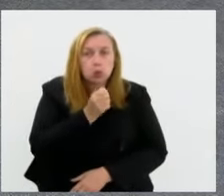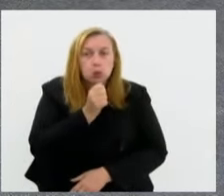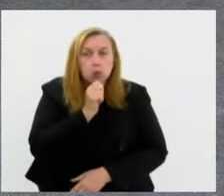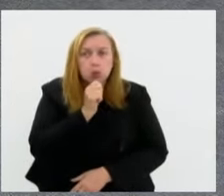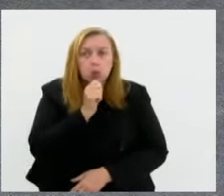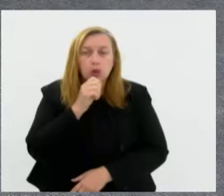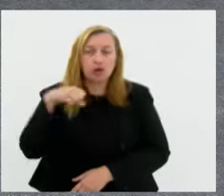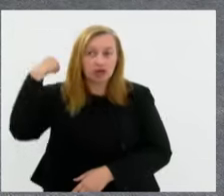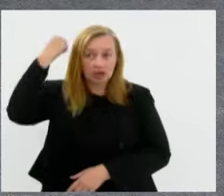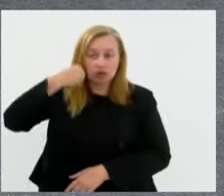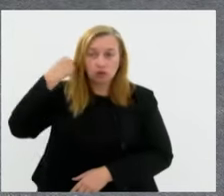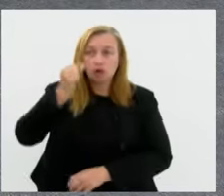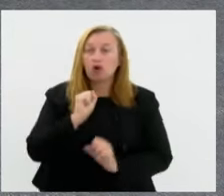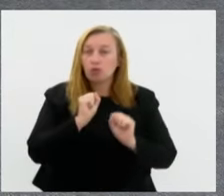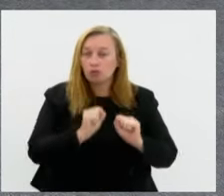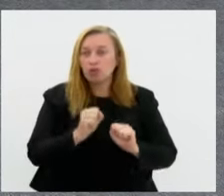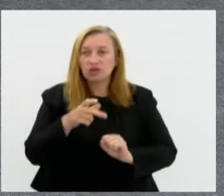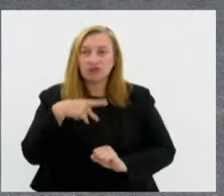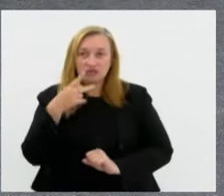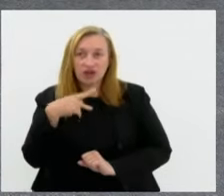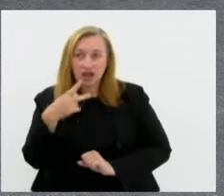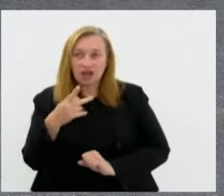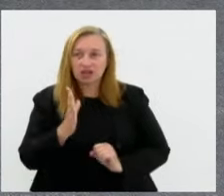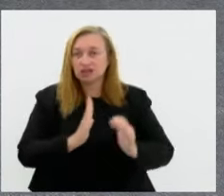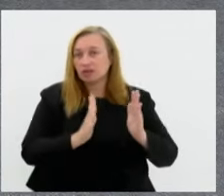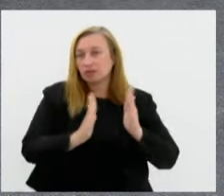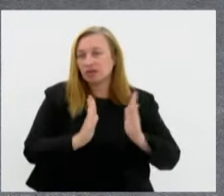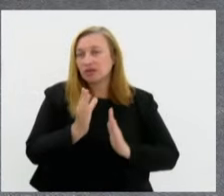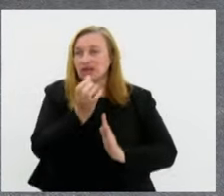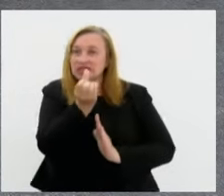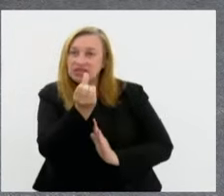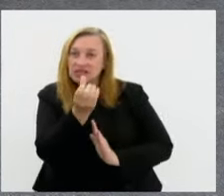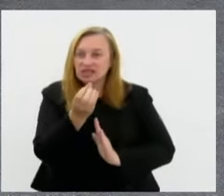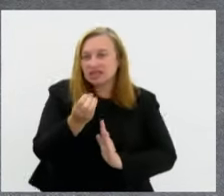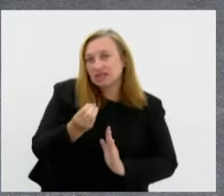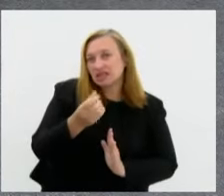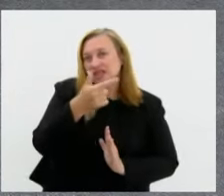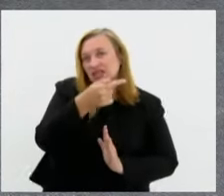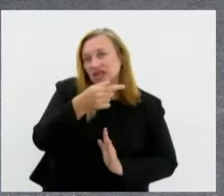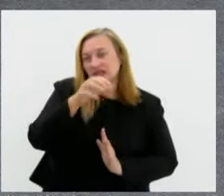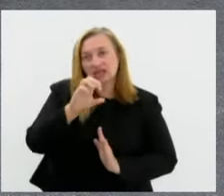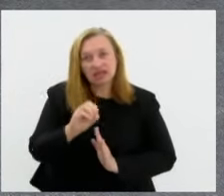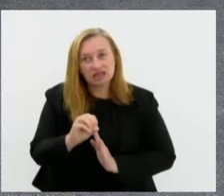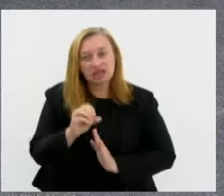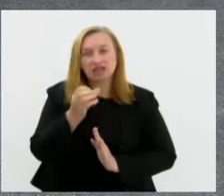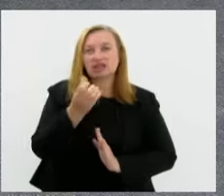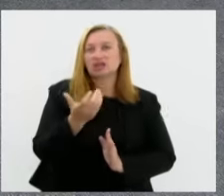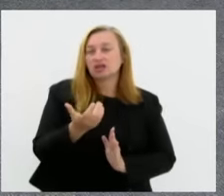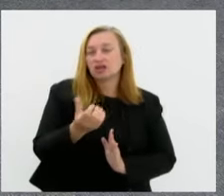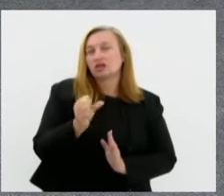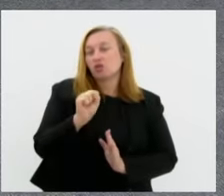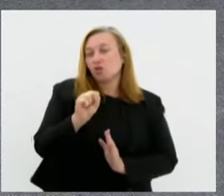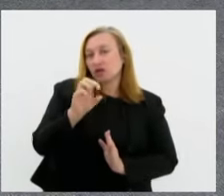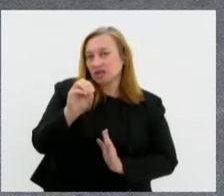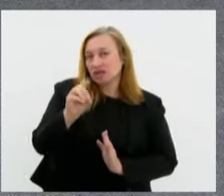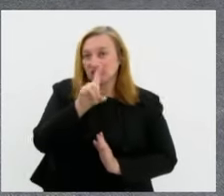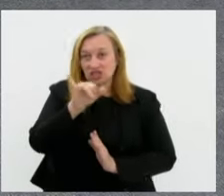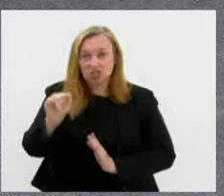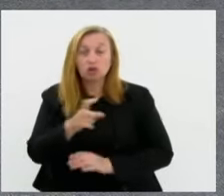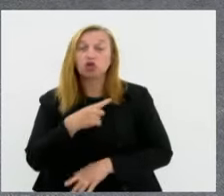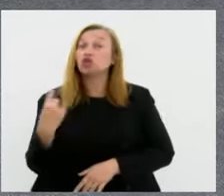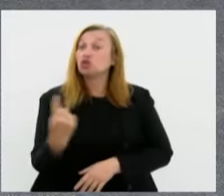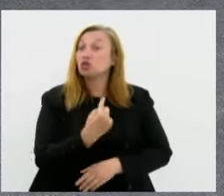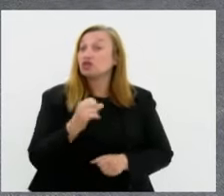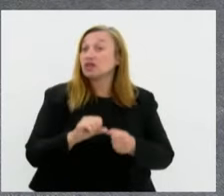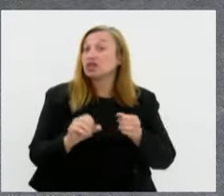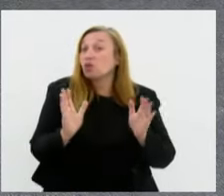dizer pelo tempo, se 60 dias, se 120 dias, se 180 dias. Então, o que nós estamos